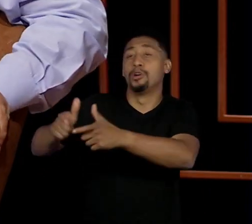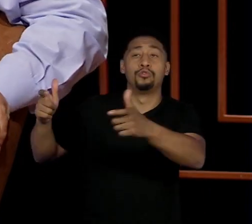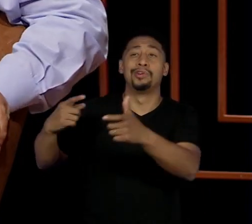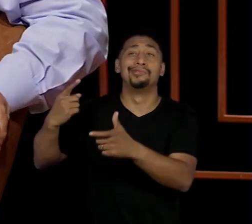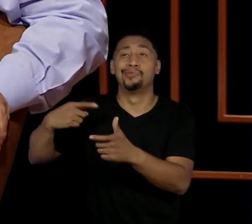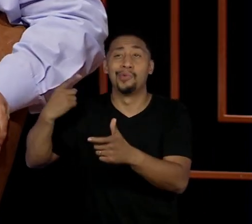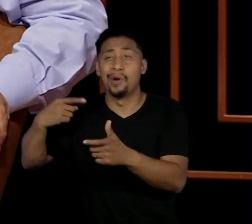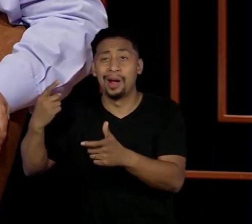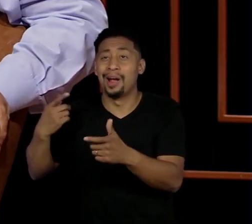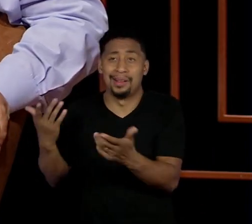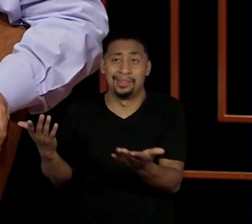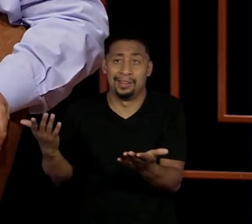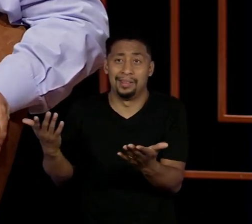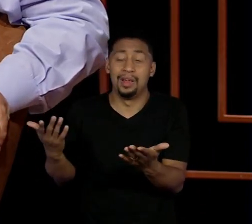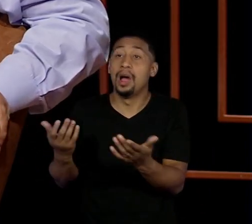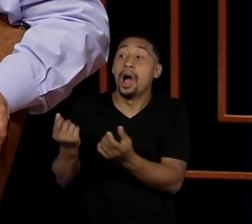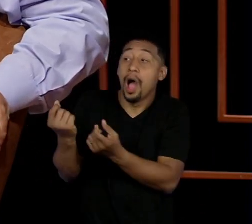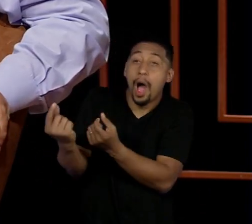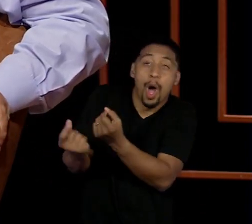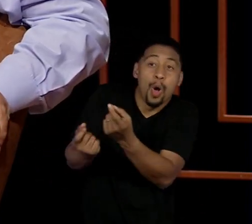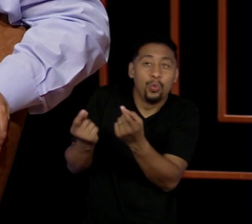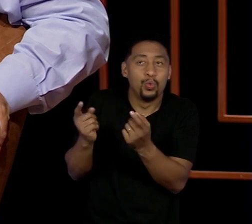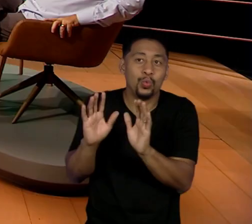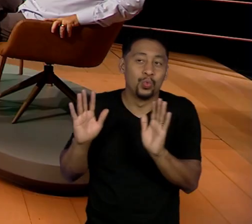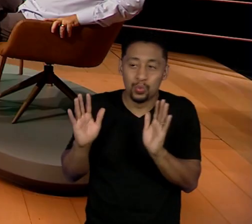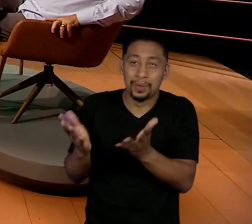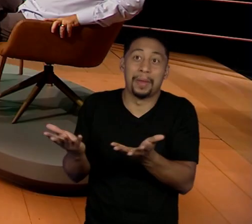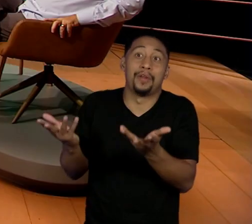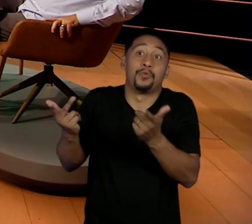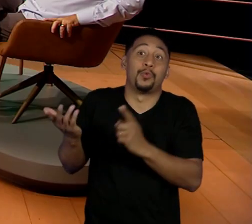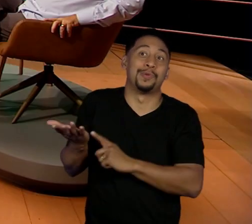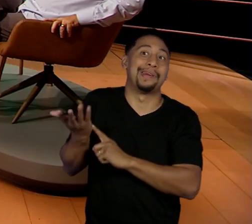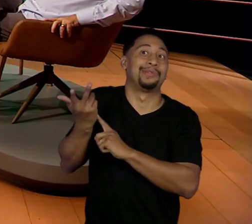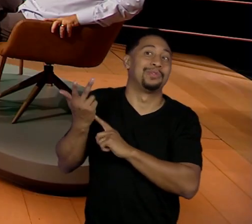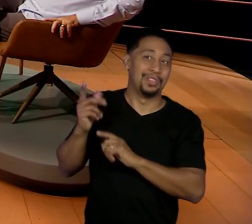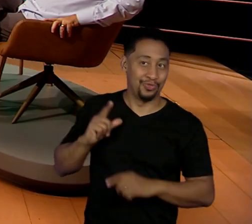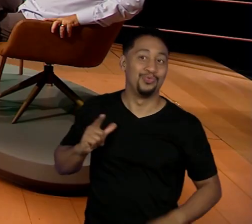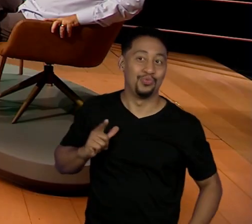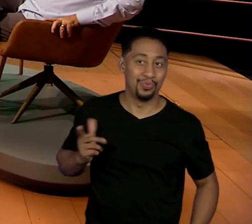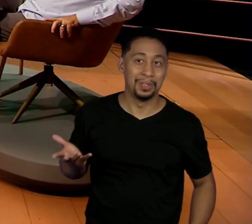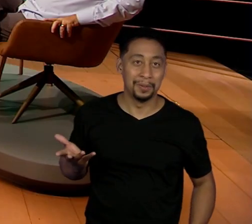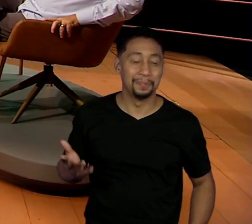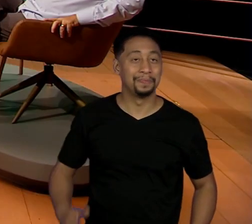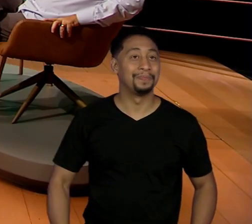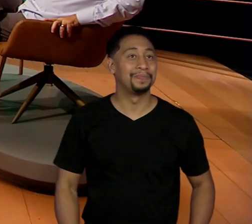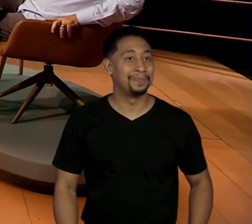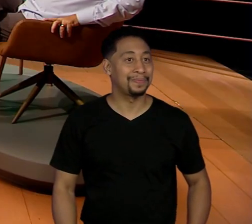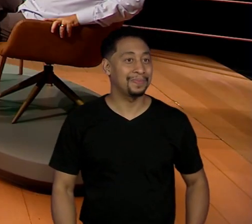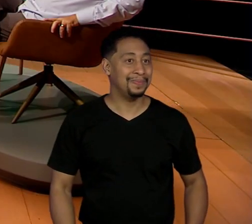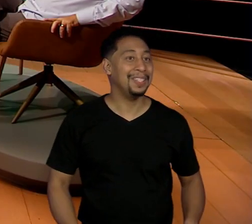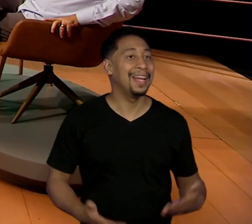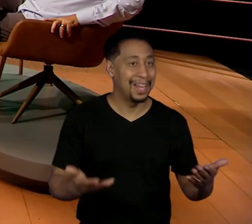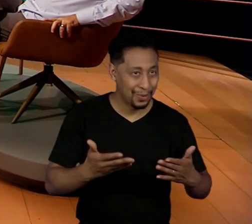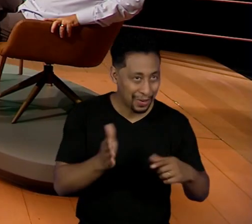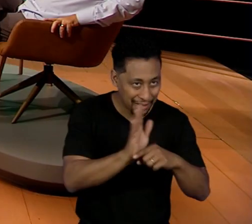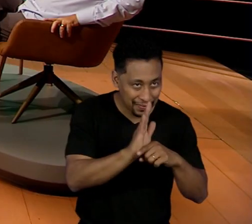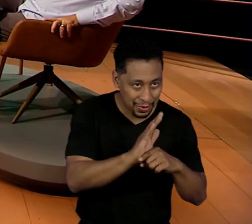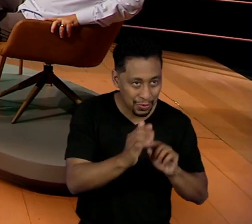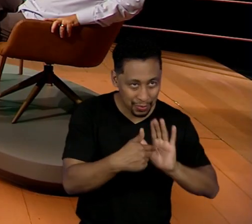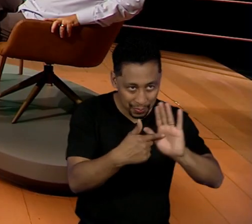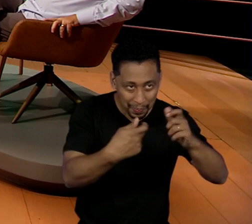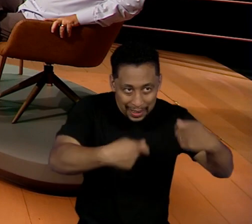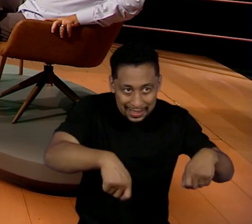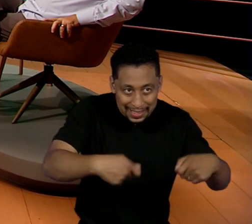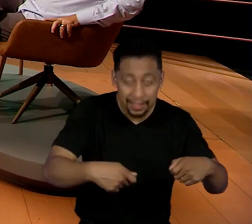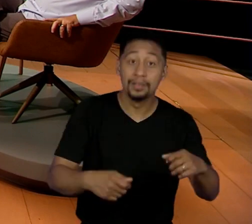esses fios desencapados, artistas maravilhosos. Está na hora do quadro? Está na hora do quadro. A